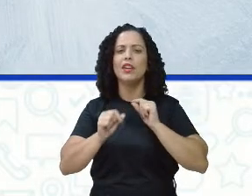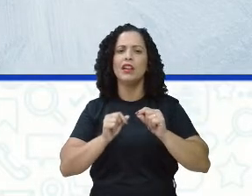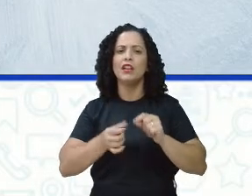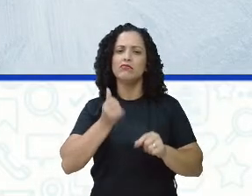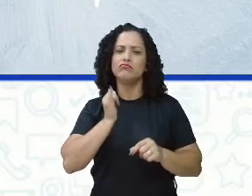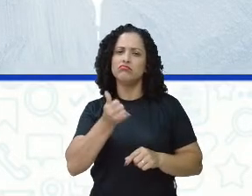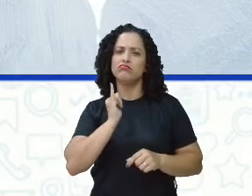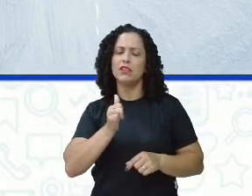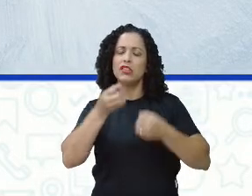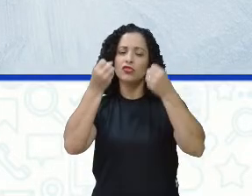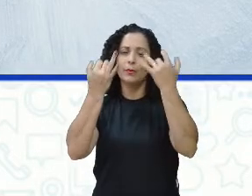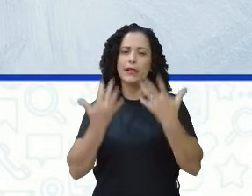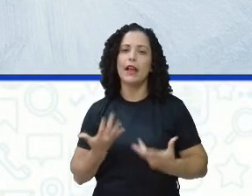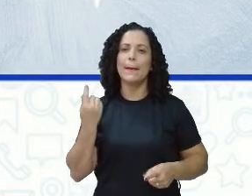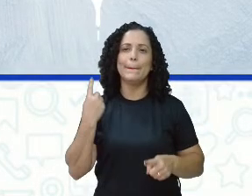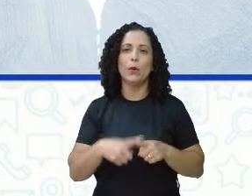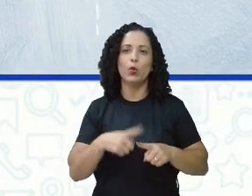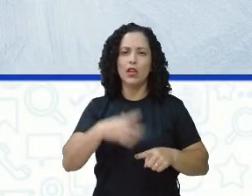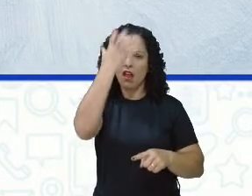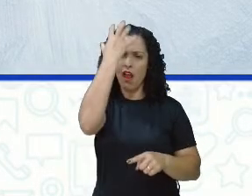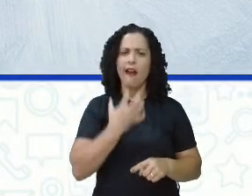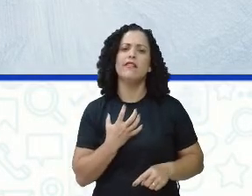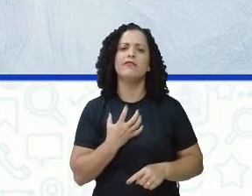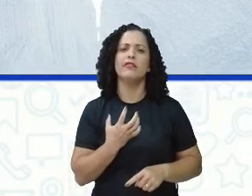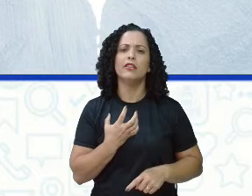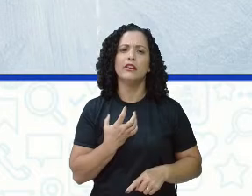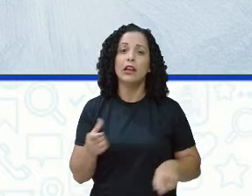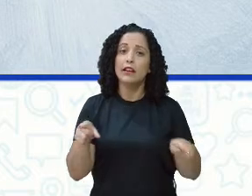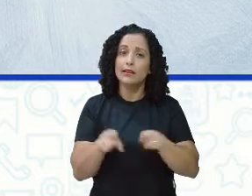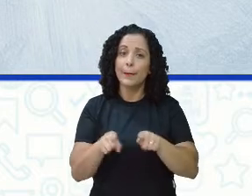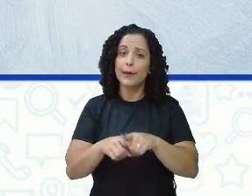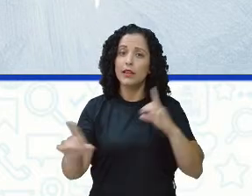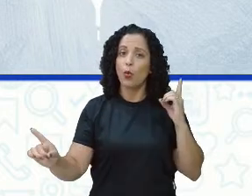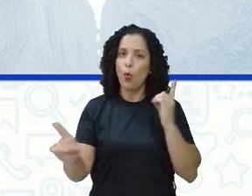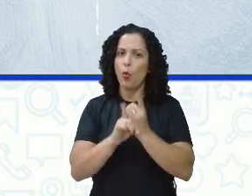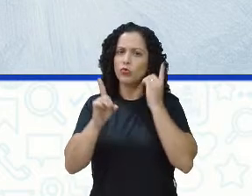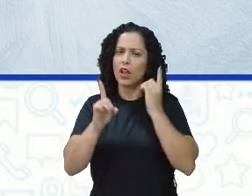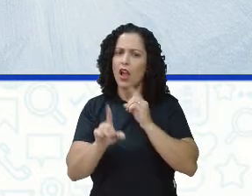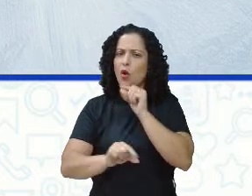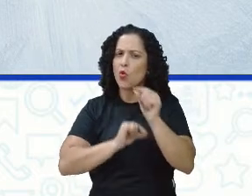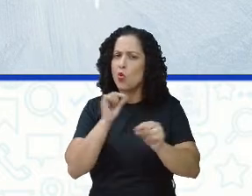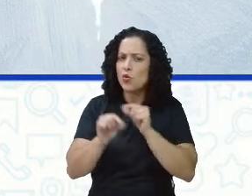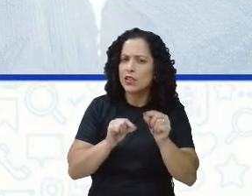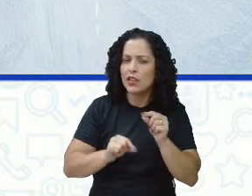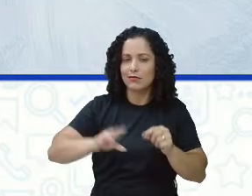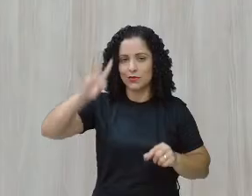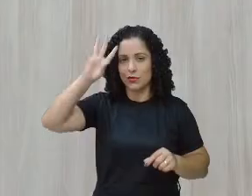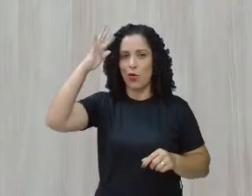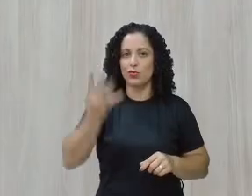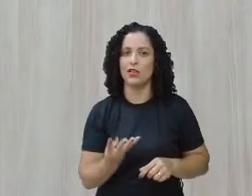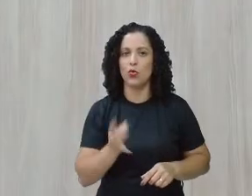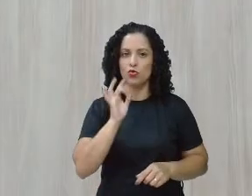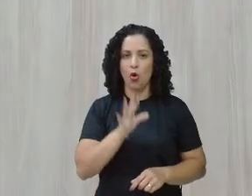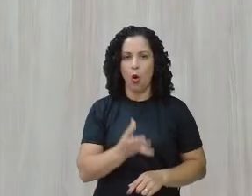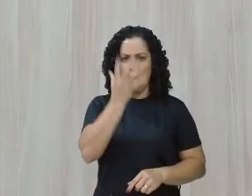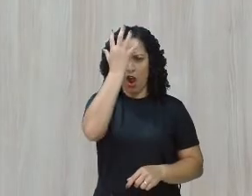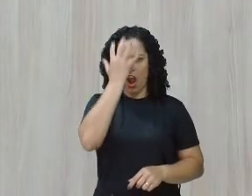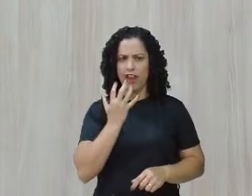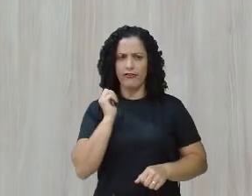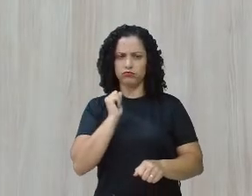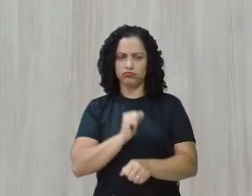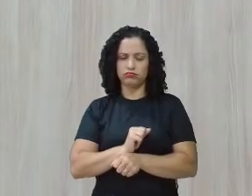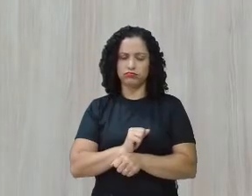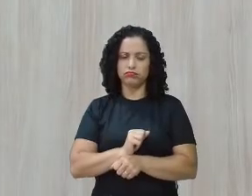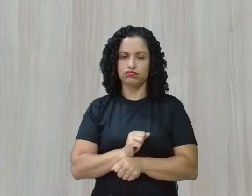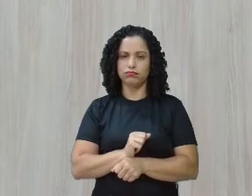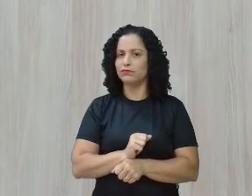explicando o motivo da sua revolta e também tentar encontrar uma solução para o problema relatado. Não adianta ficar com raiva e não dizer por